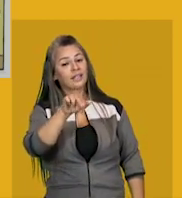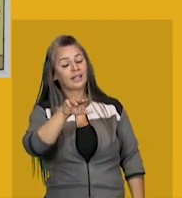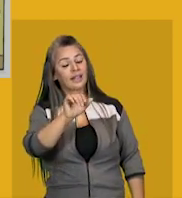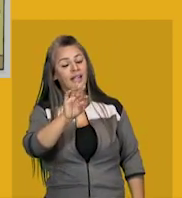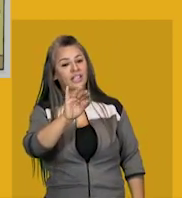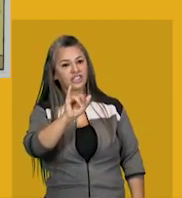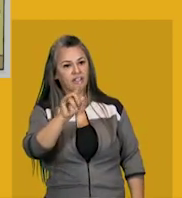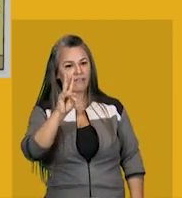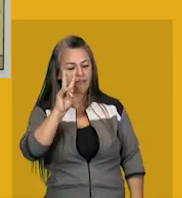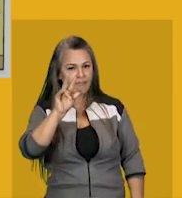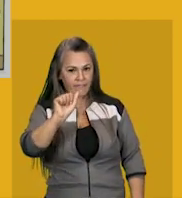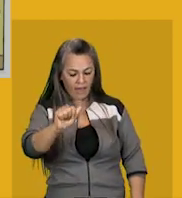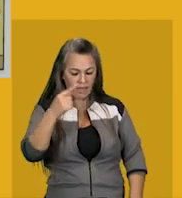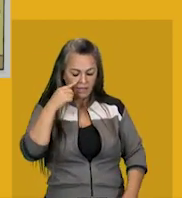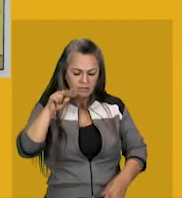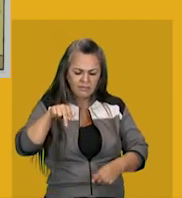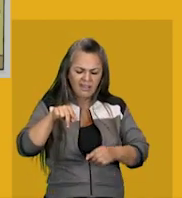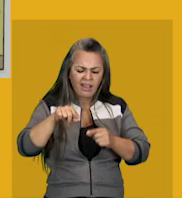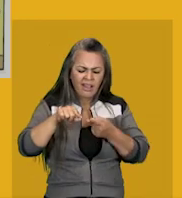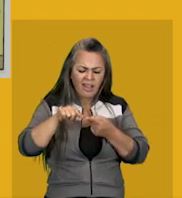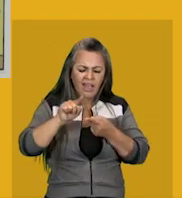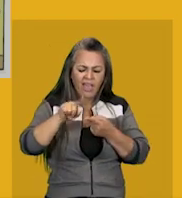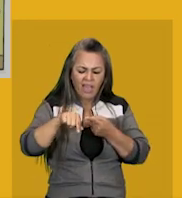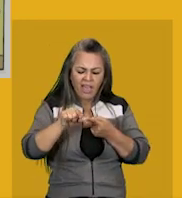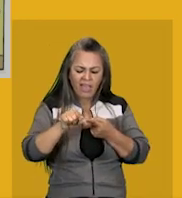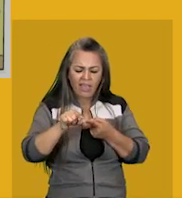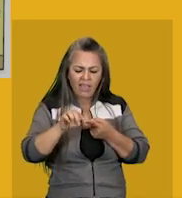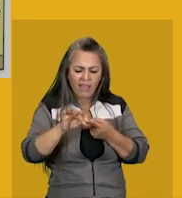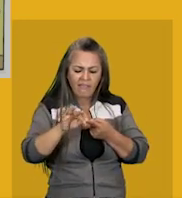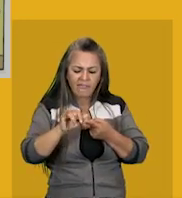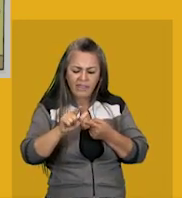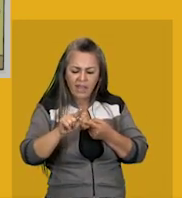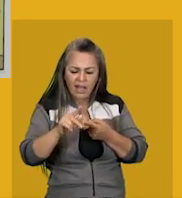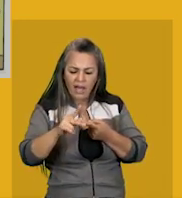outra? Percebe? Veja aqui a conjunção.